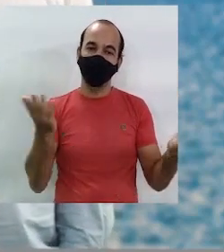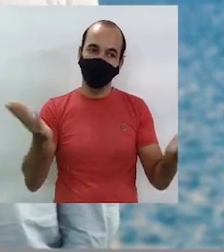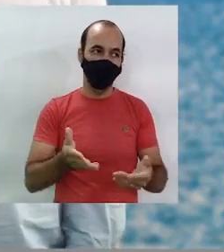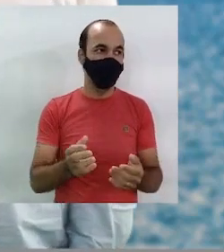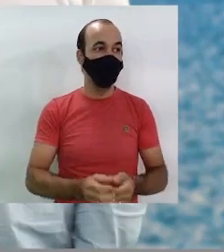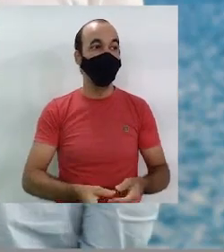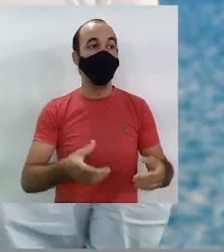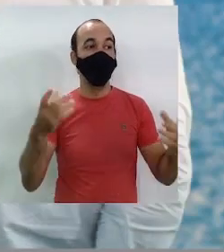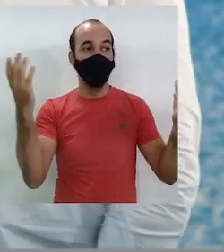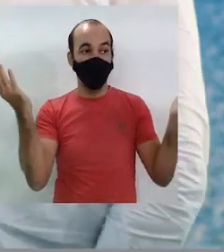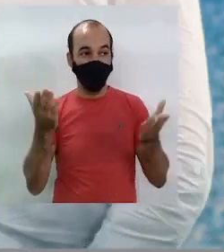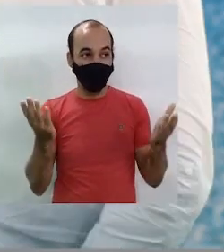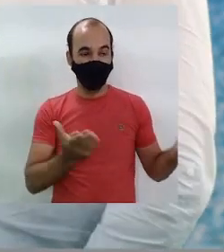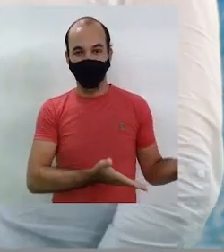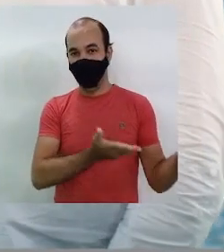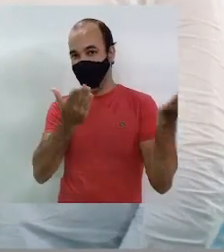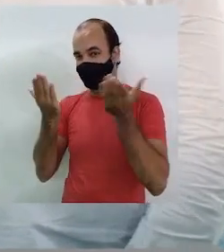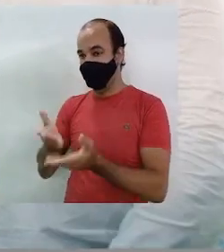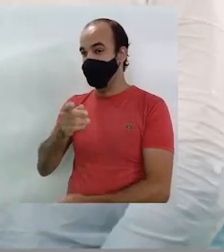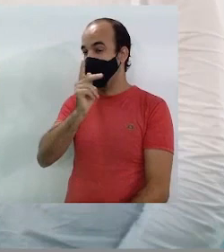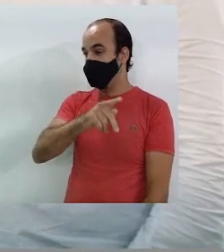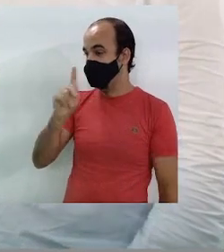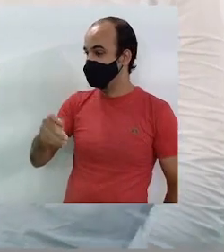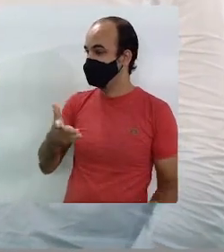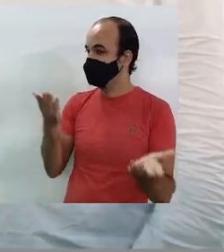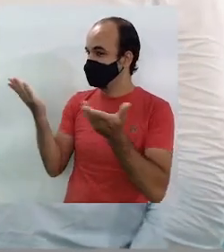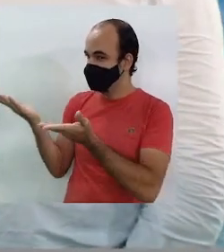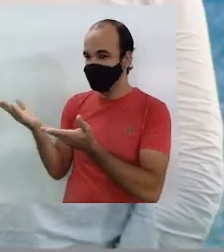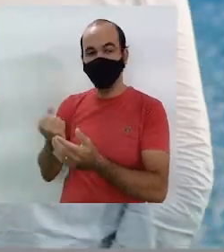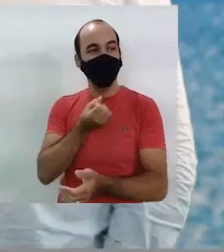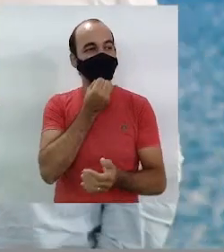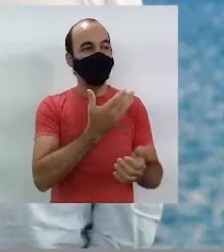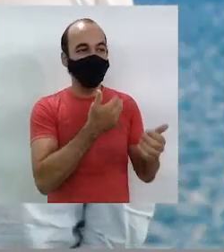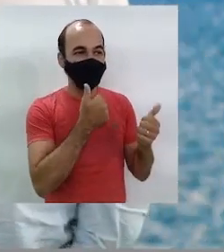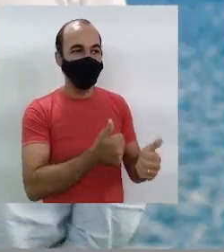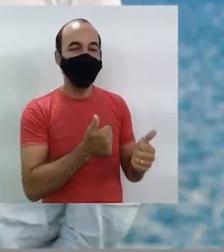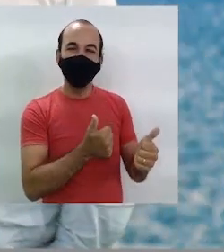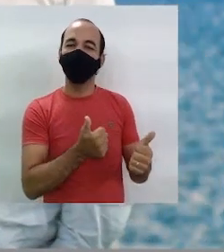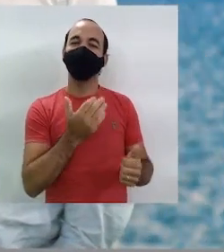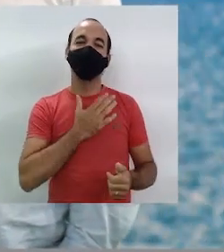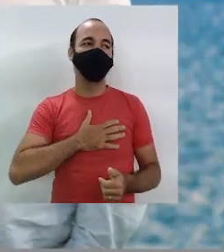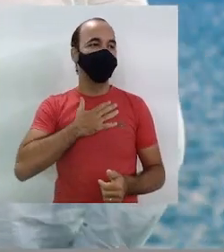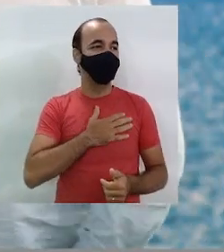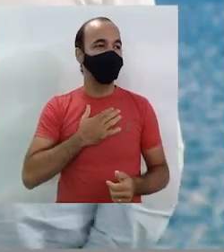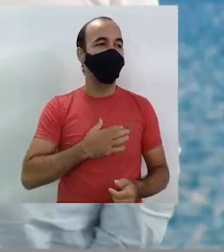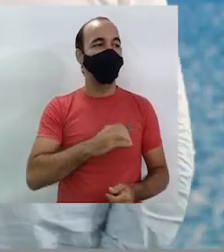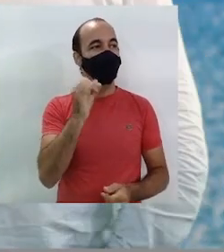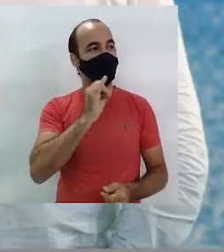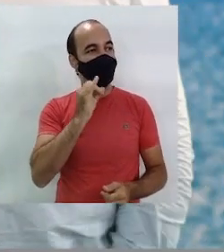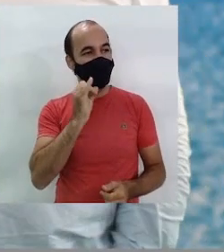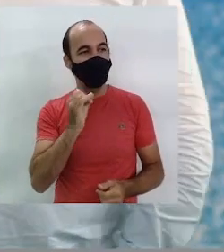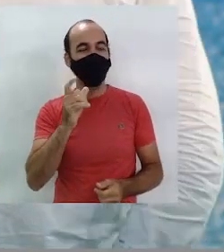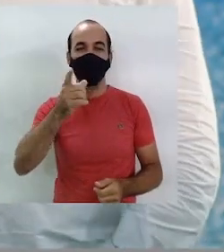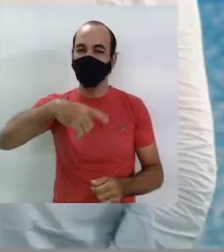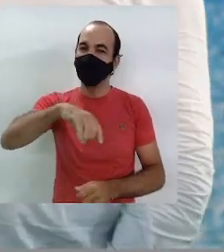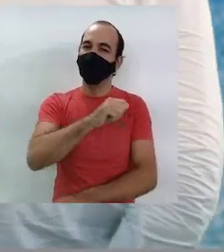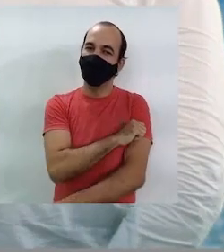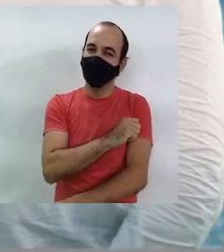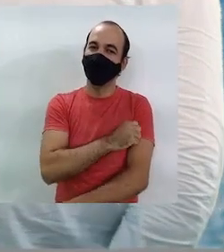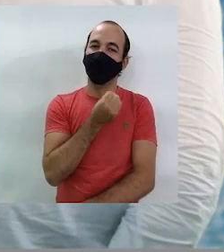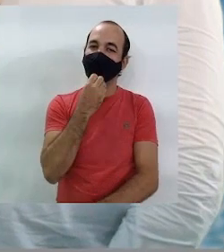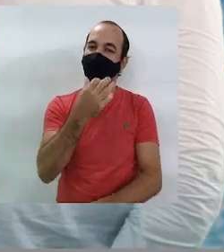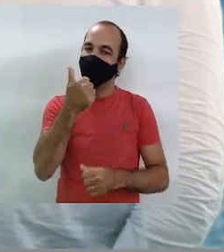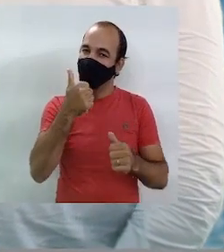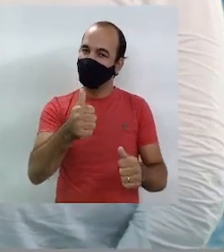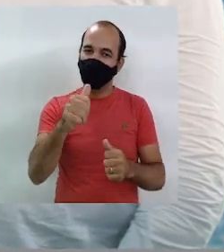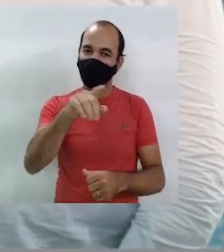professor Jackson Carvalho. Tudo bom, professor? Tudo bem, professor Robson? Olá, estudantes, como é que vocês estão?